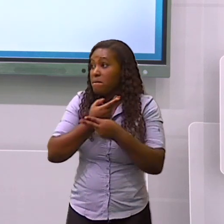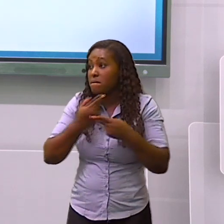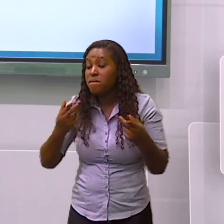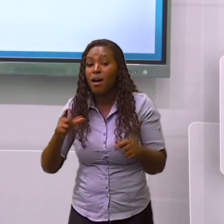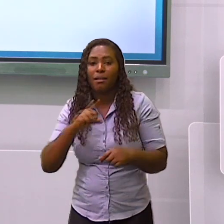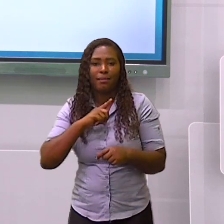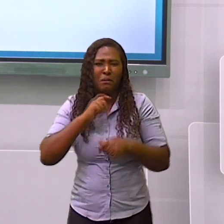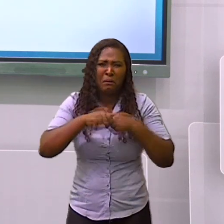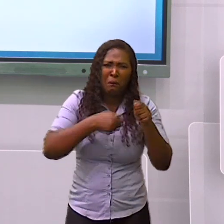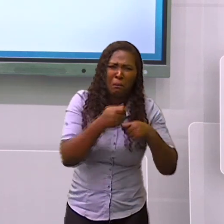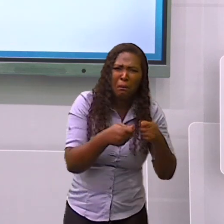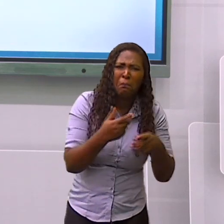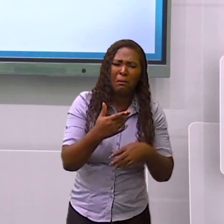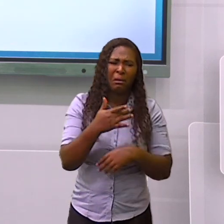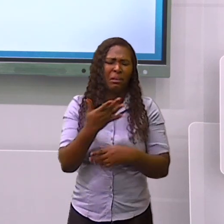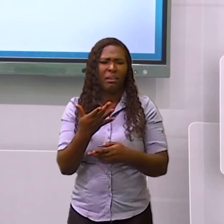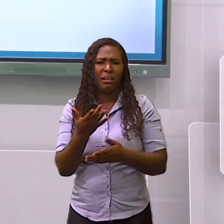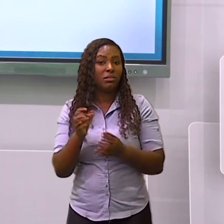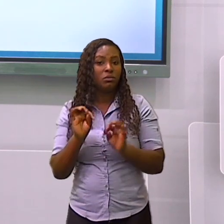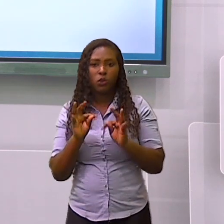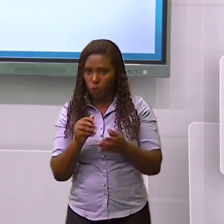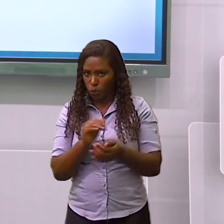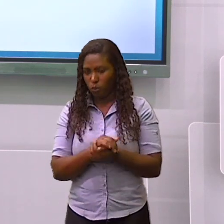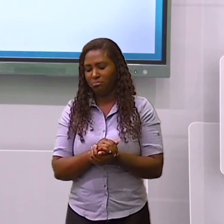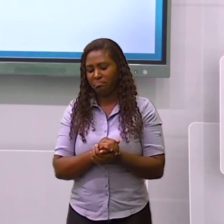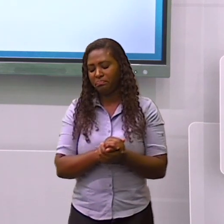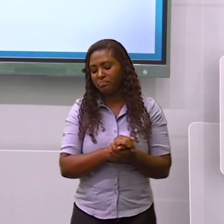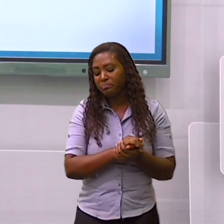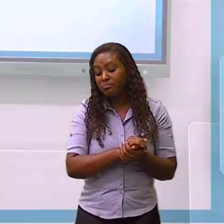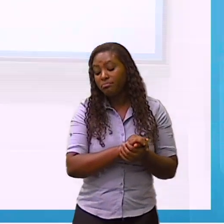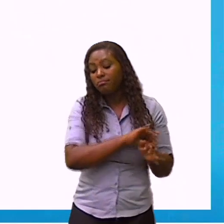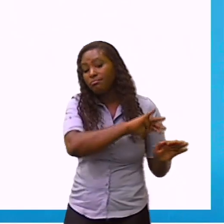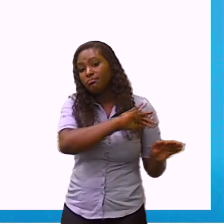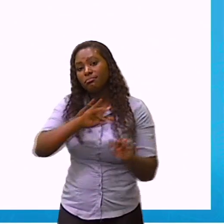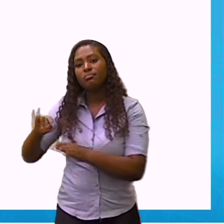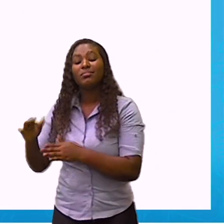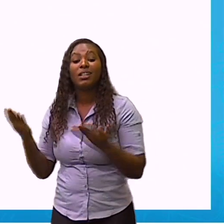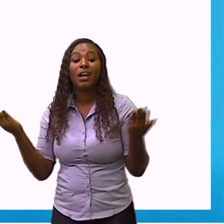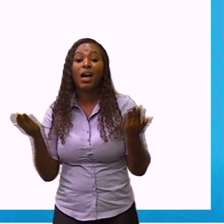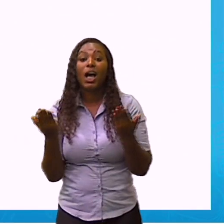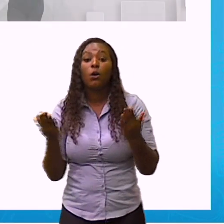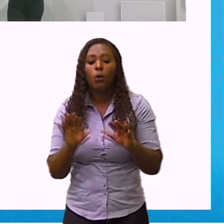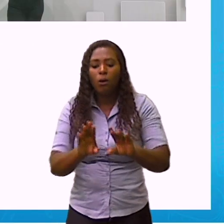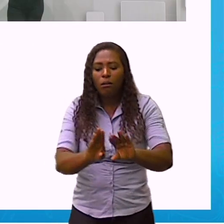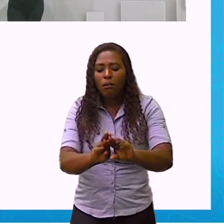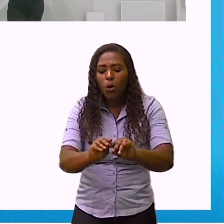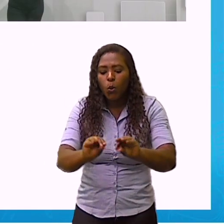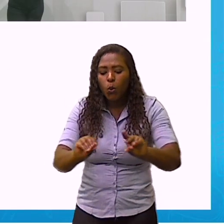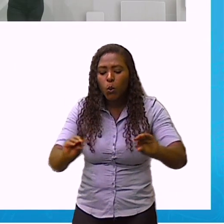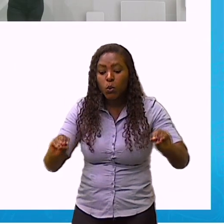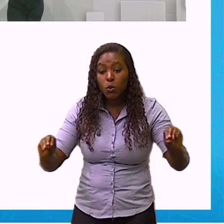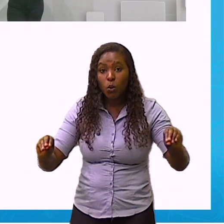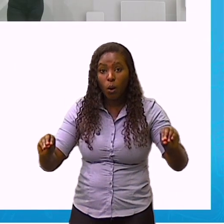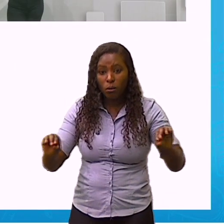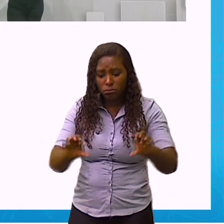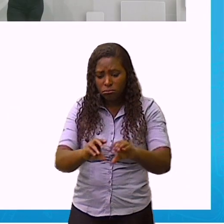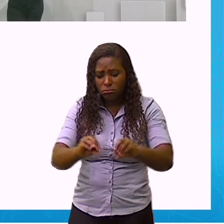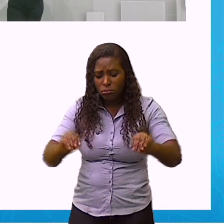Agora nós vamos falar um pouco sobre o solo. O solo também foi contaminado pela enxurrada de